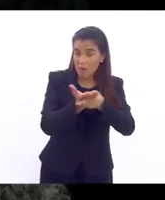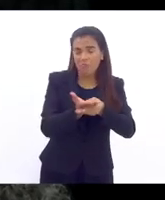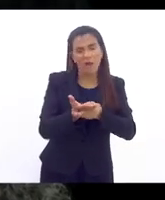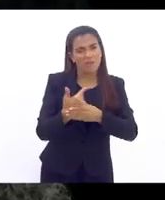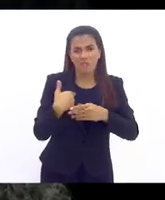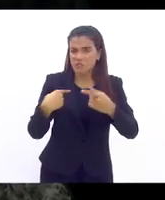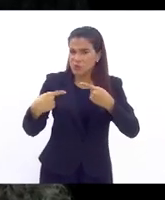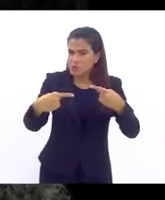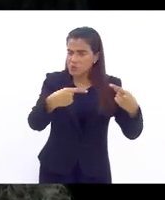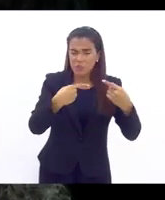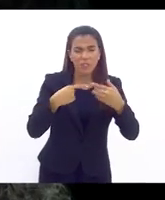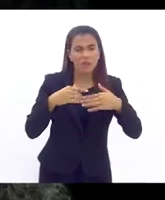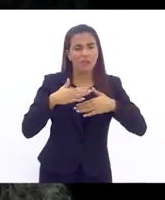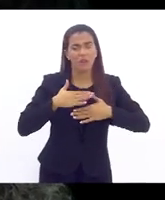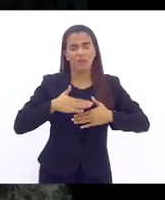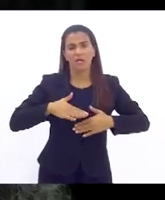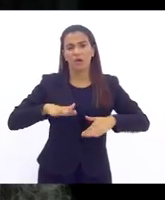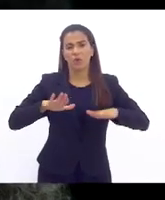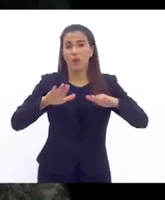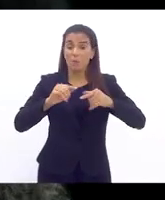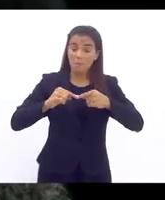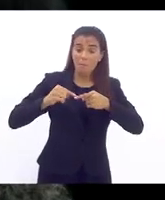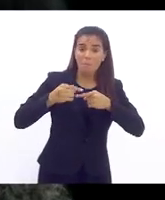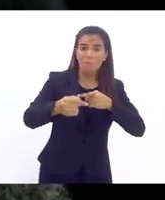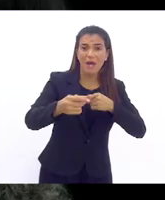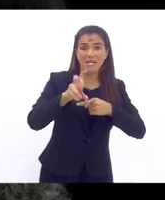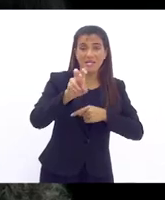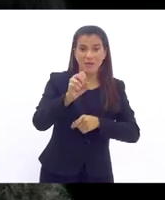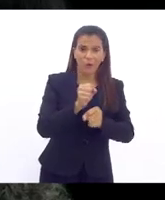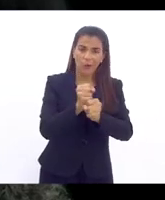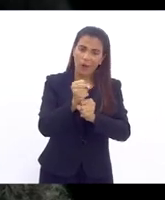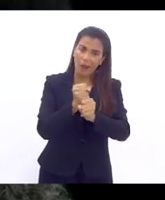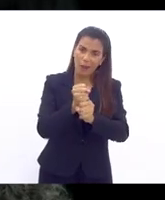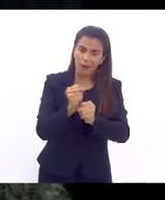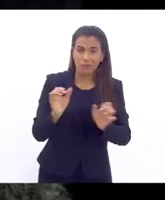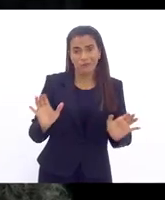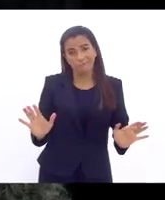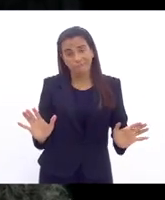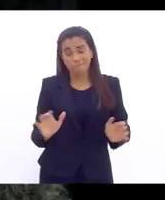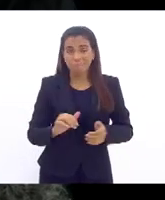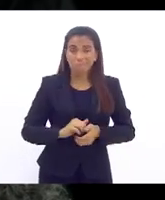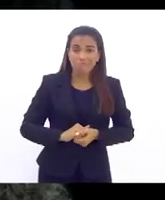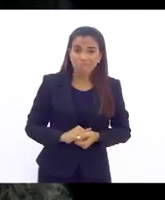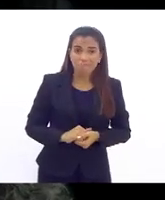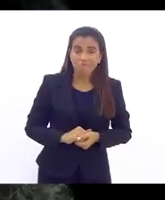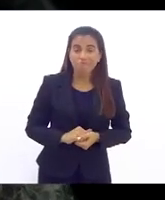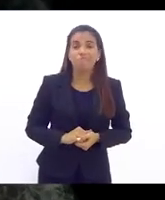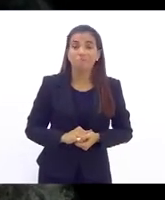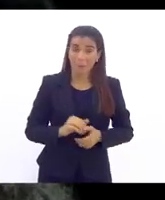tranquilamente e vocês vão jogar para mais cinco anos para esse negócio começar daqui a cinco anos a gente vai continuar com Alagoas